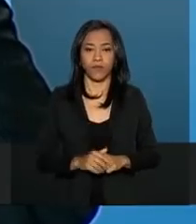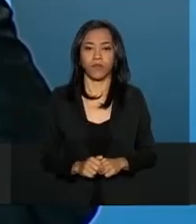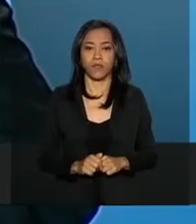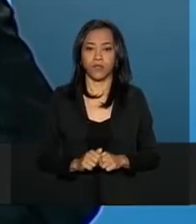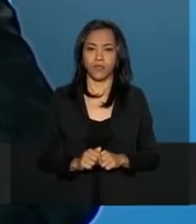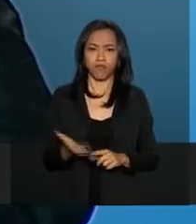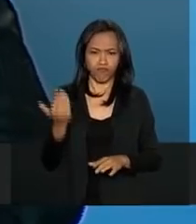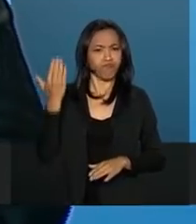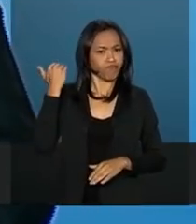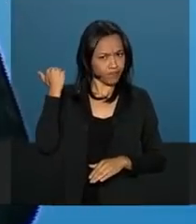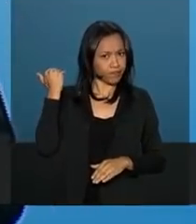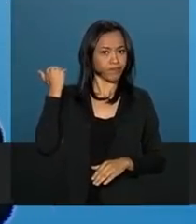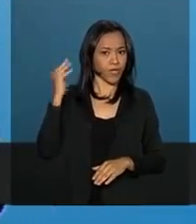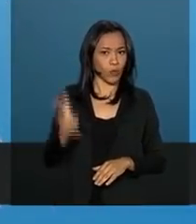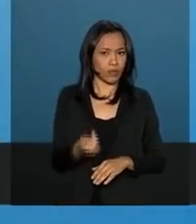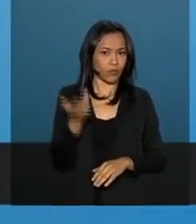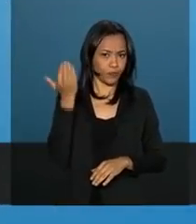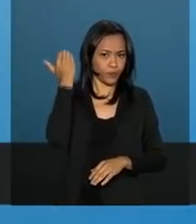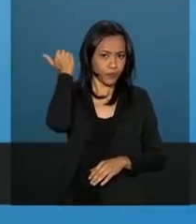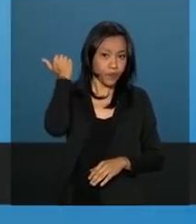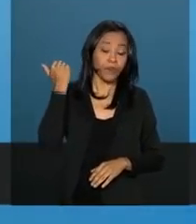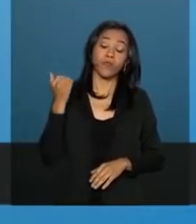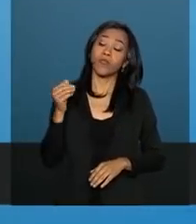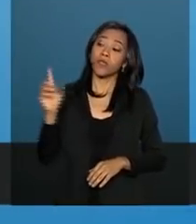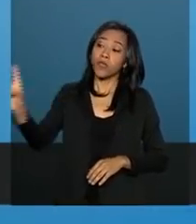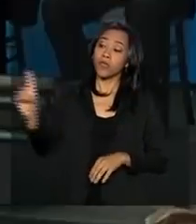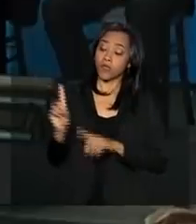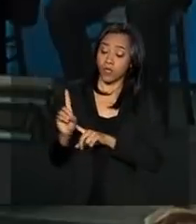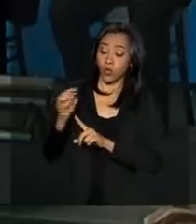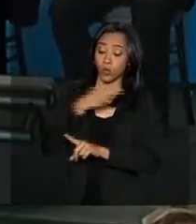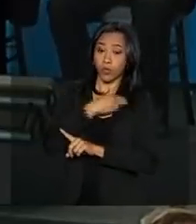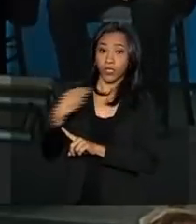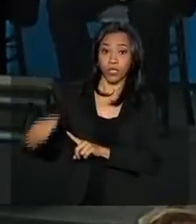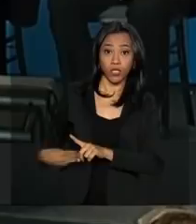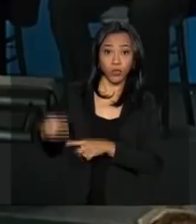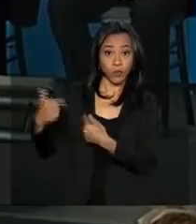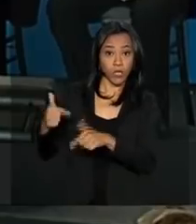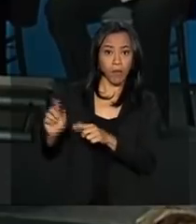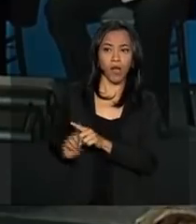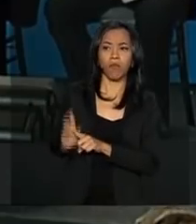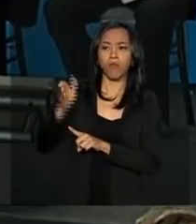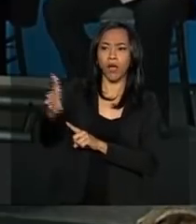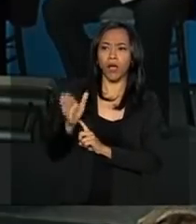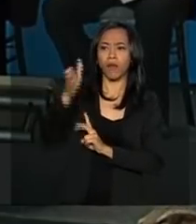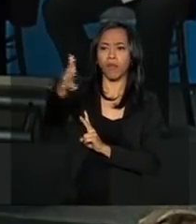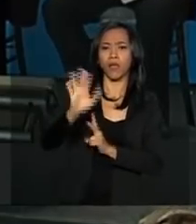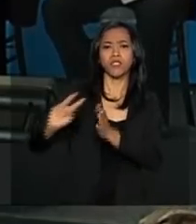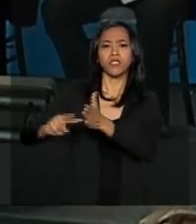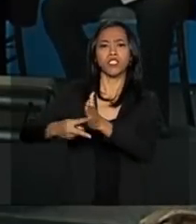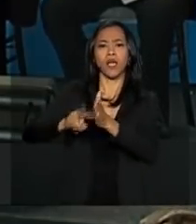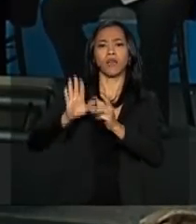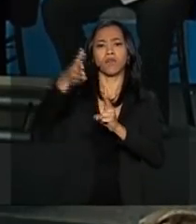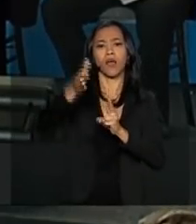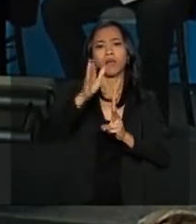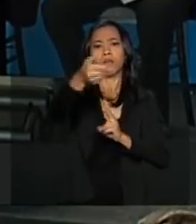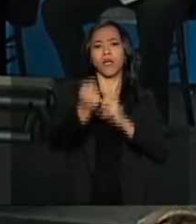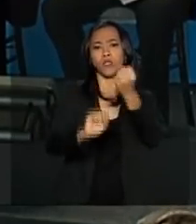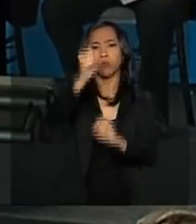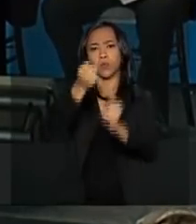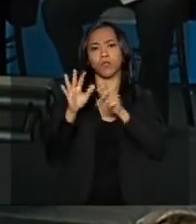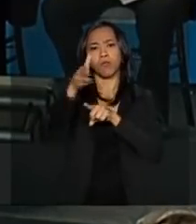naquela ocasião, o ministro do Trabalho percorrer as centrais sindicais, as federações de indústria, federações de